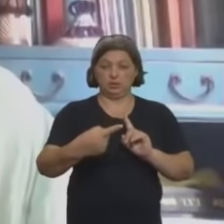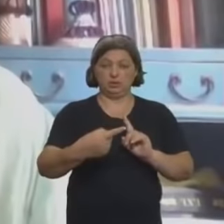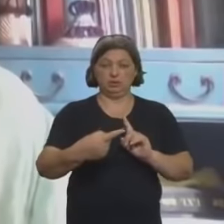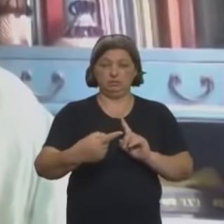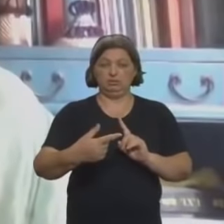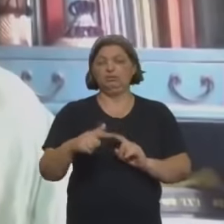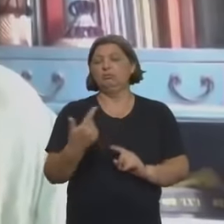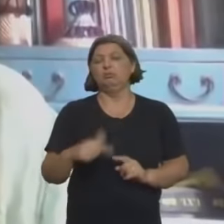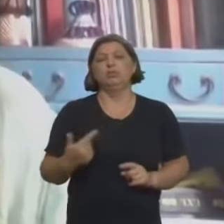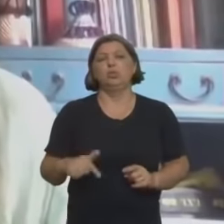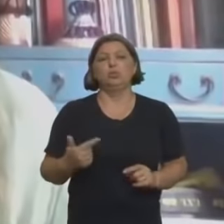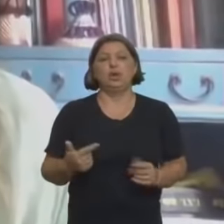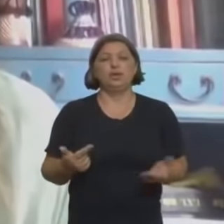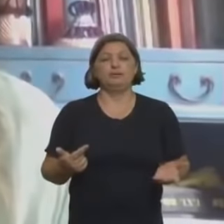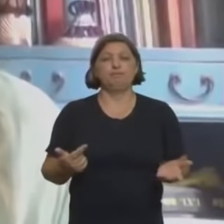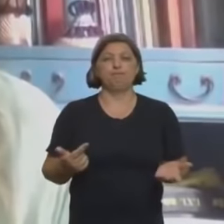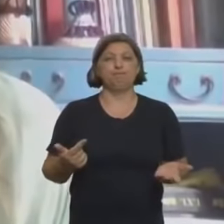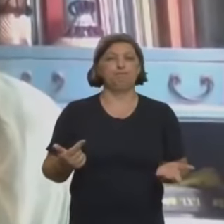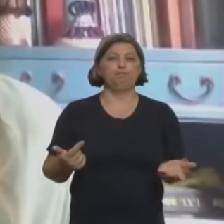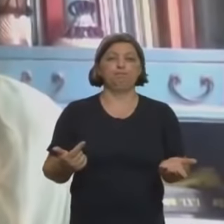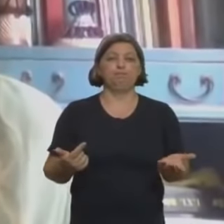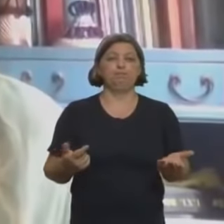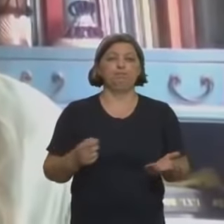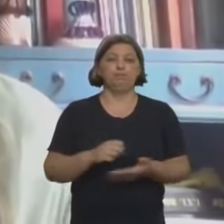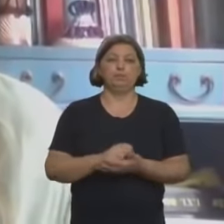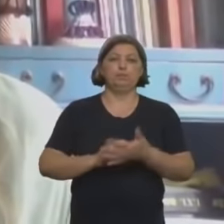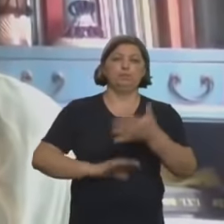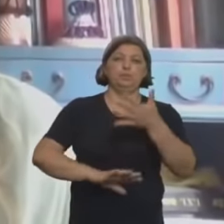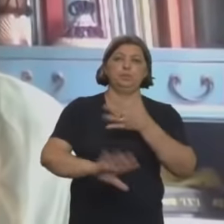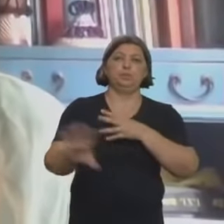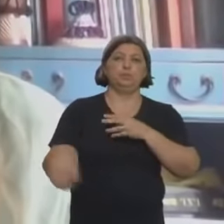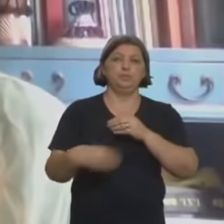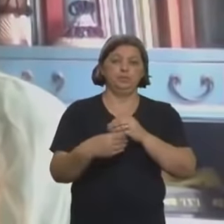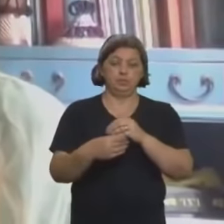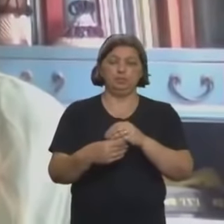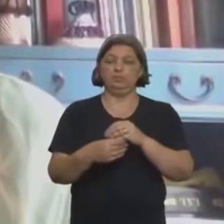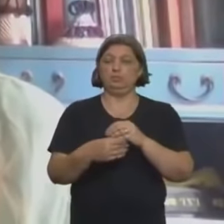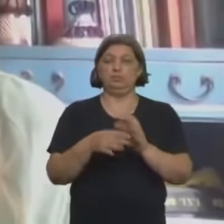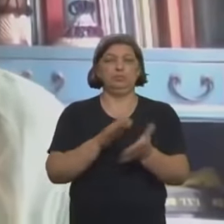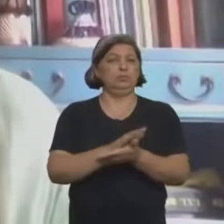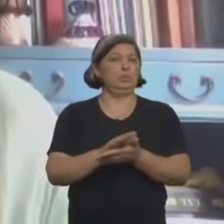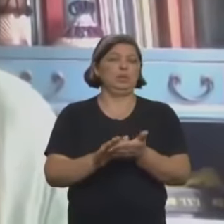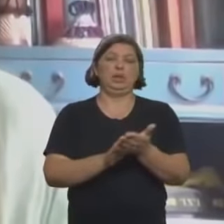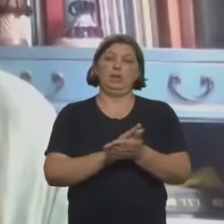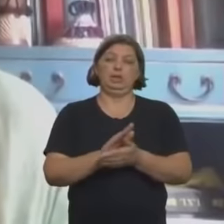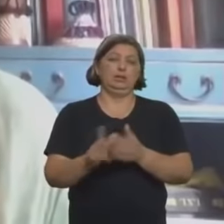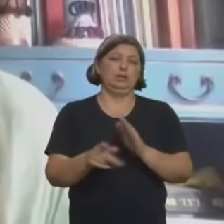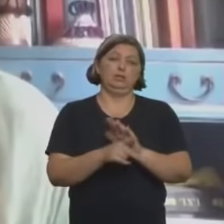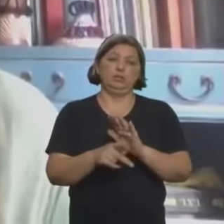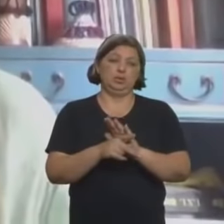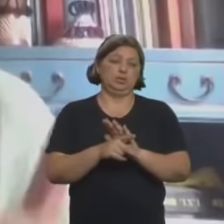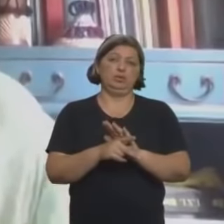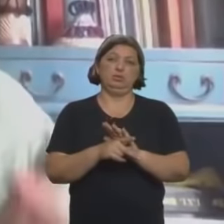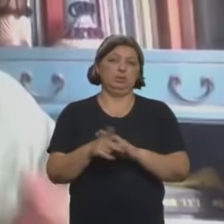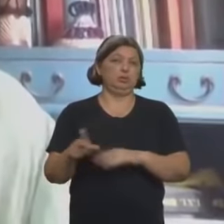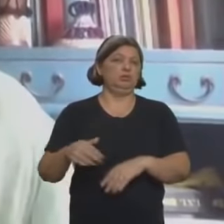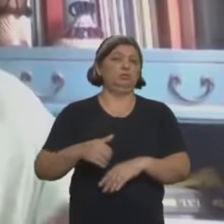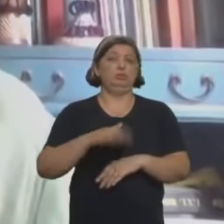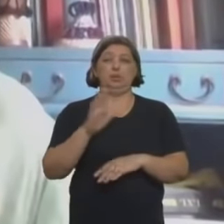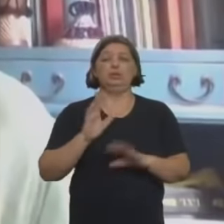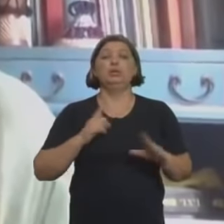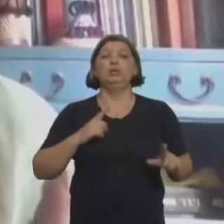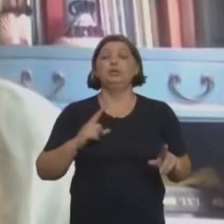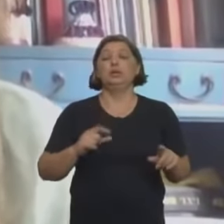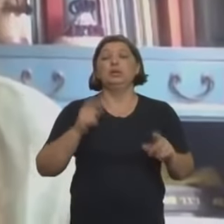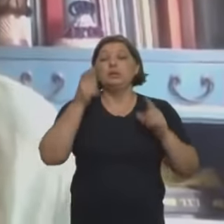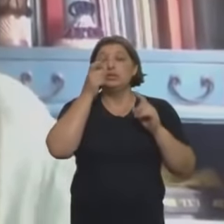tem nenhum tipo de currículo adicional ou nada extracurricular em relação a ele. O que ele tem de